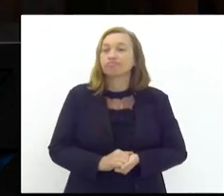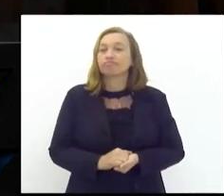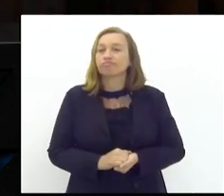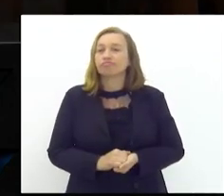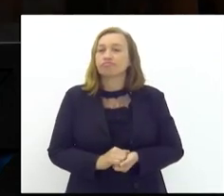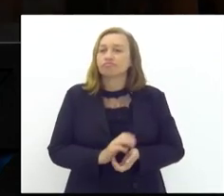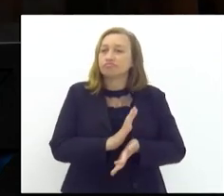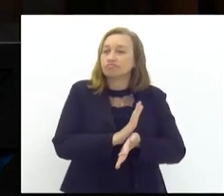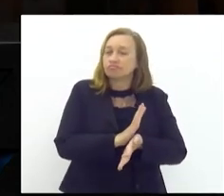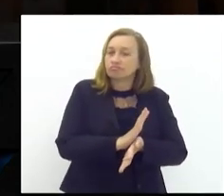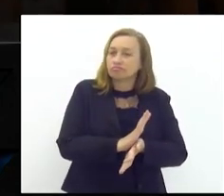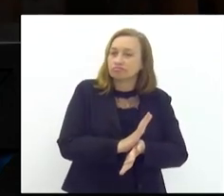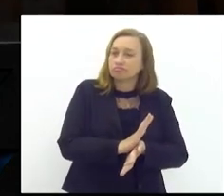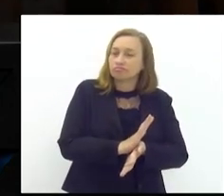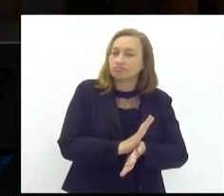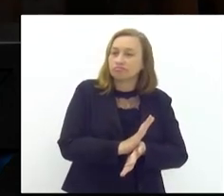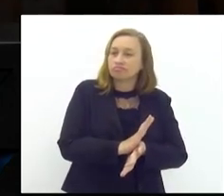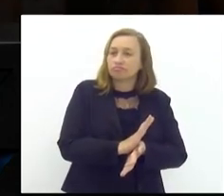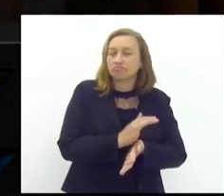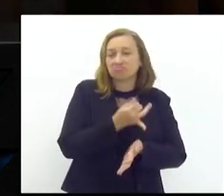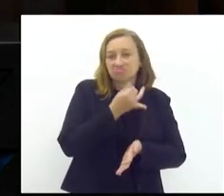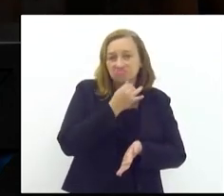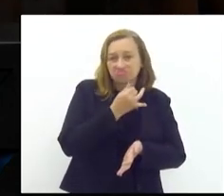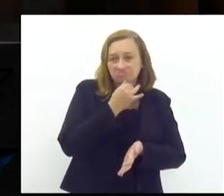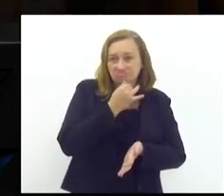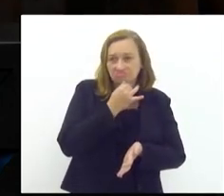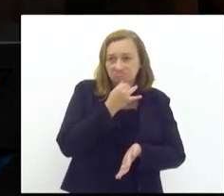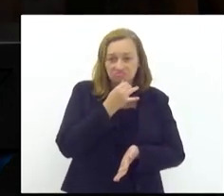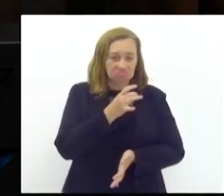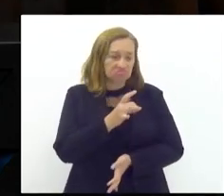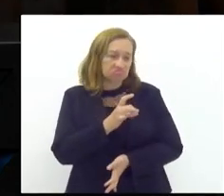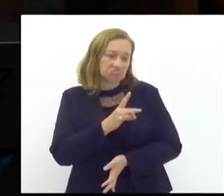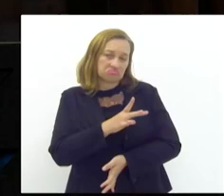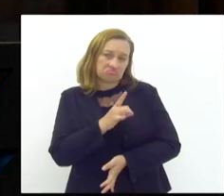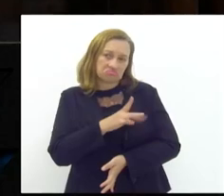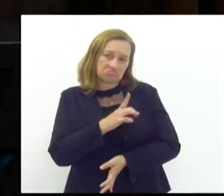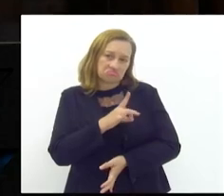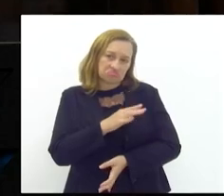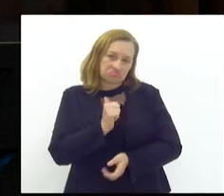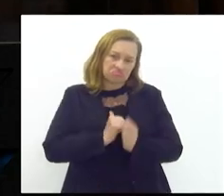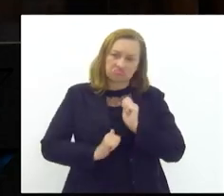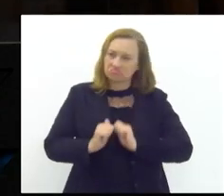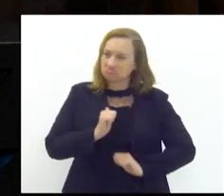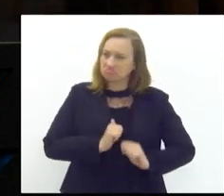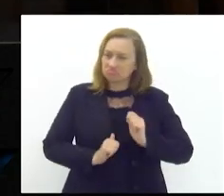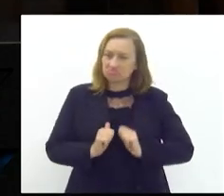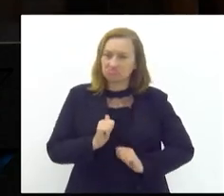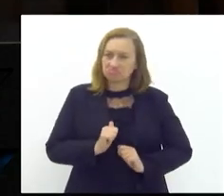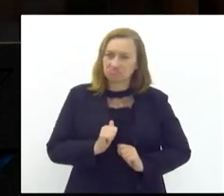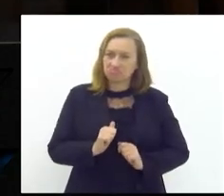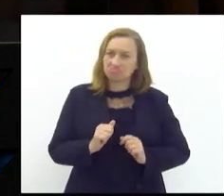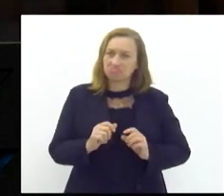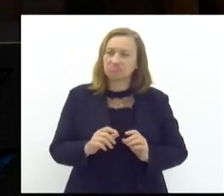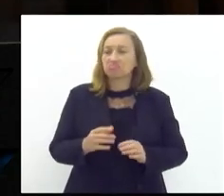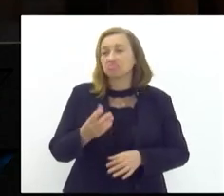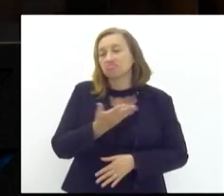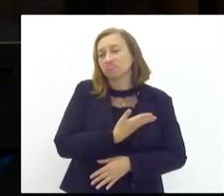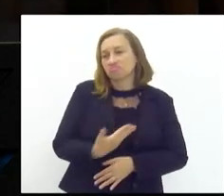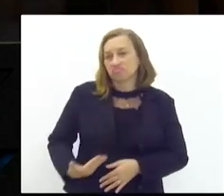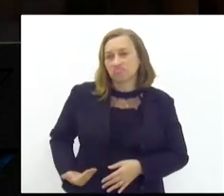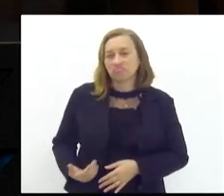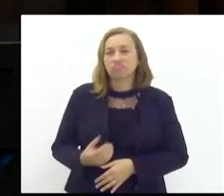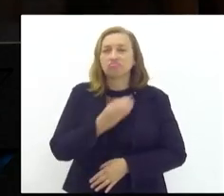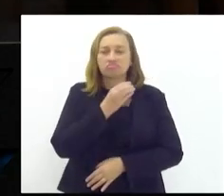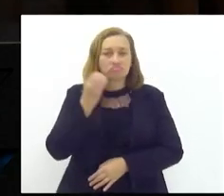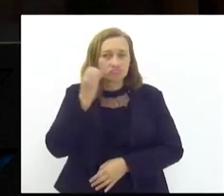destruídas pela política do Medo do Ódio do confronto que o governador Cláudio Castro aplica